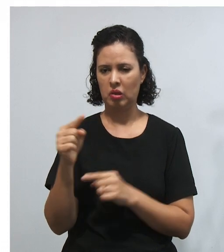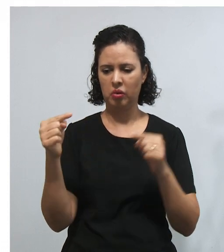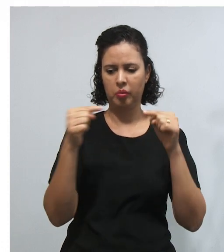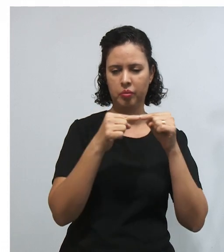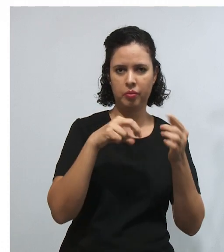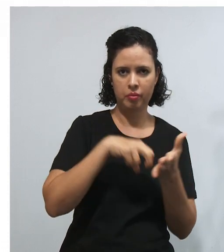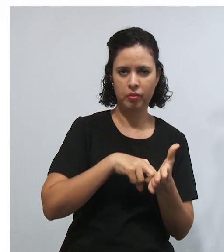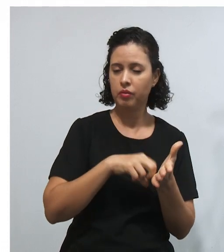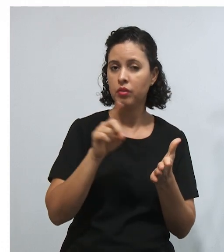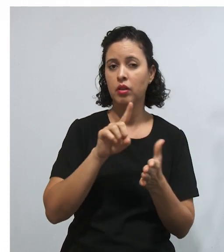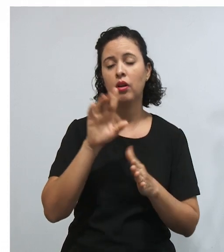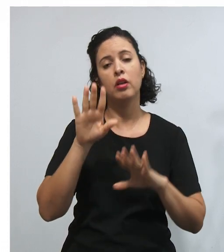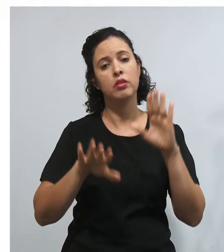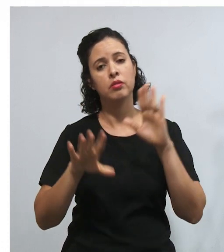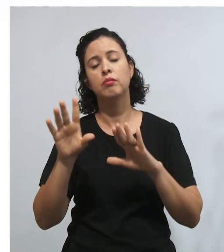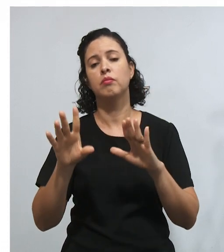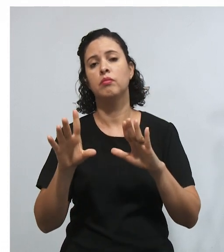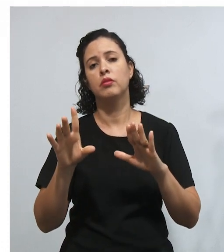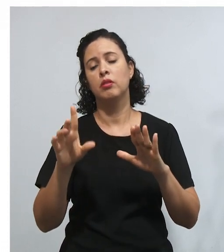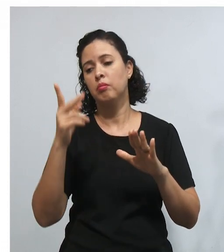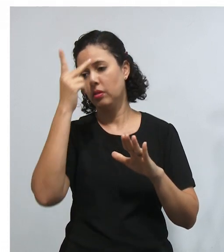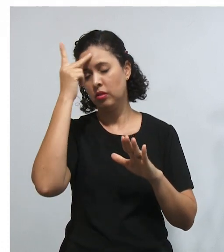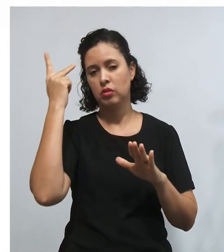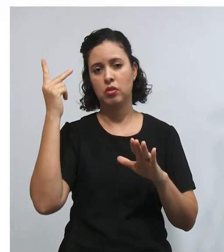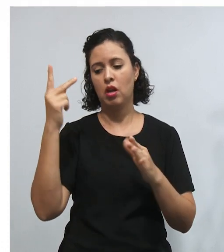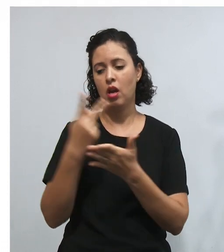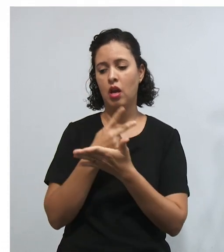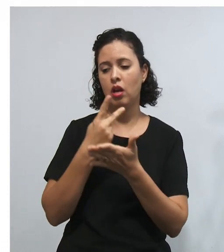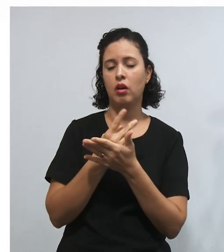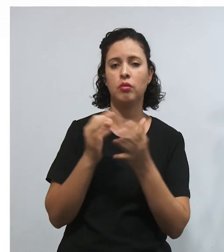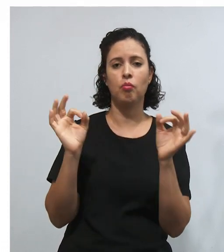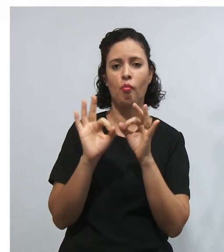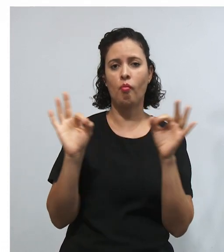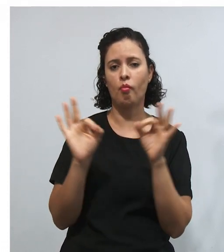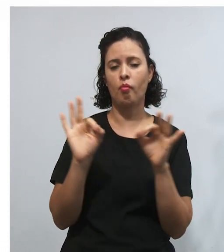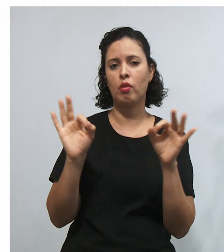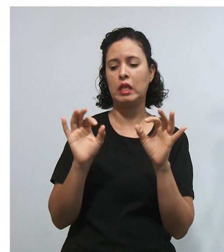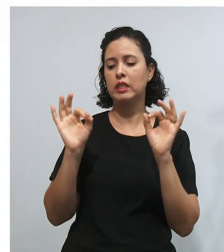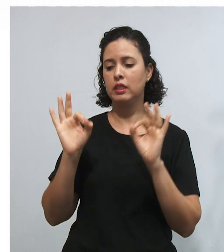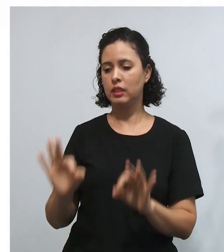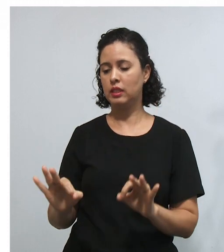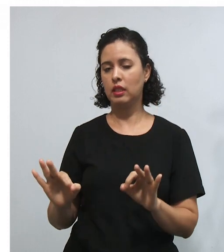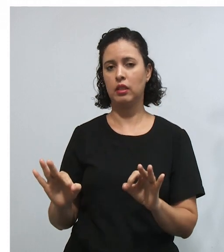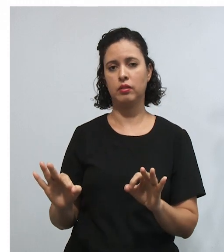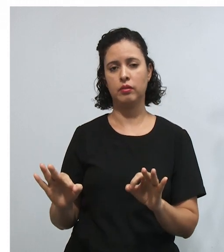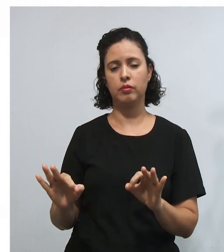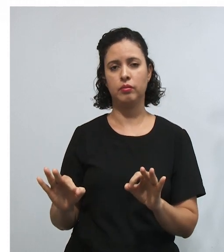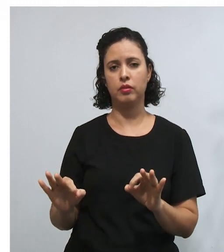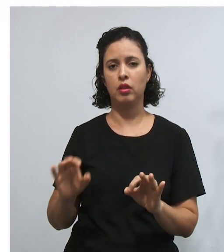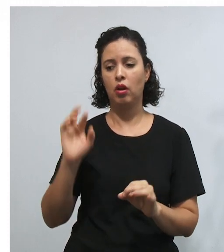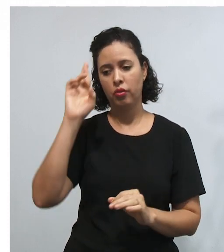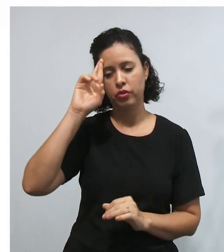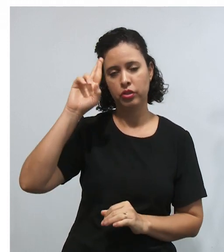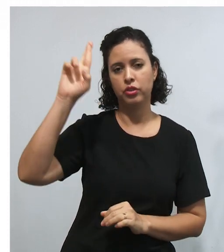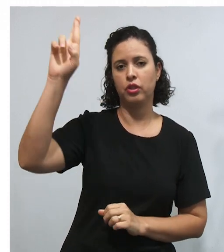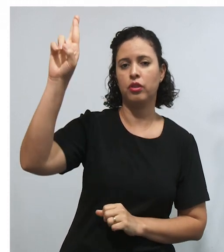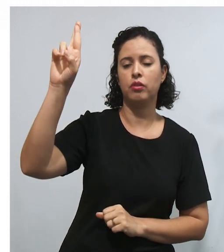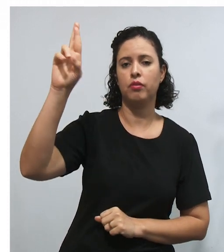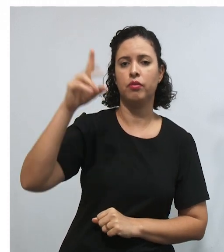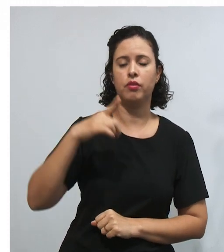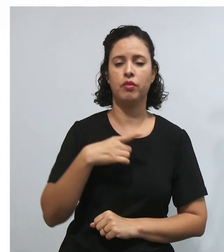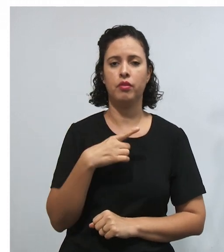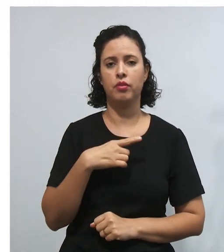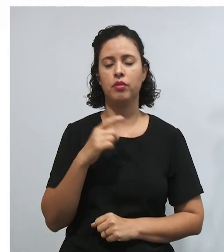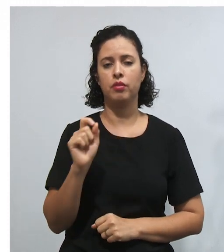tá? Mesmo que ele não tenha feito nada de errado, mesmo que ele faça todo certinho o trabalho dele, o chefe dele, que